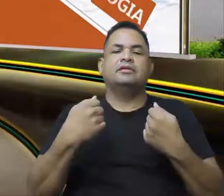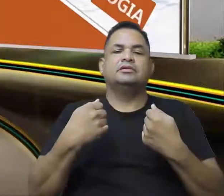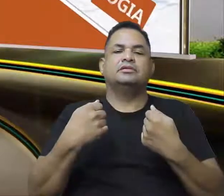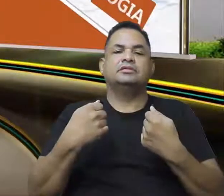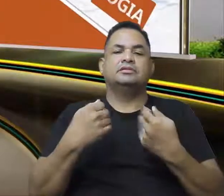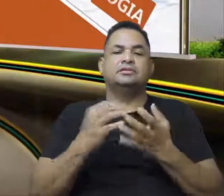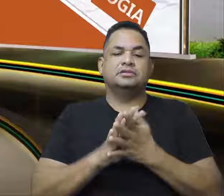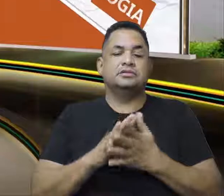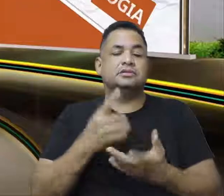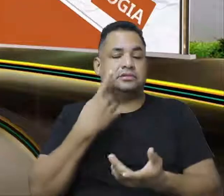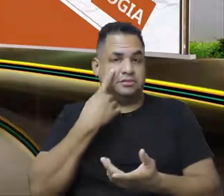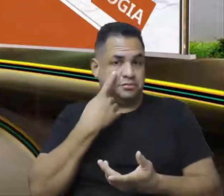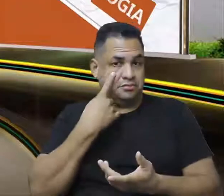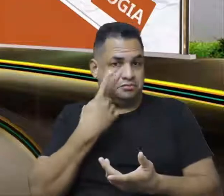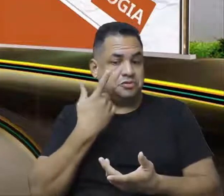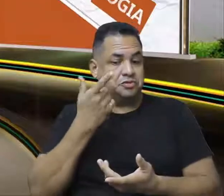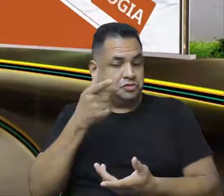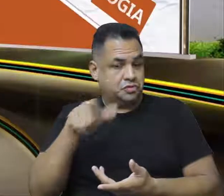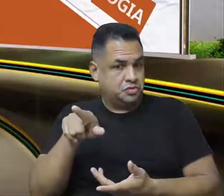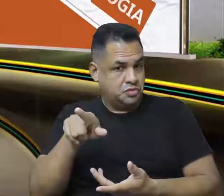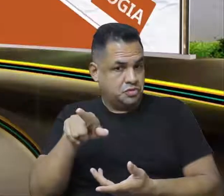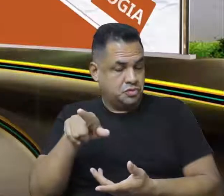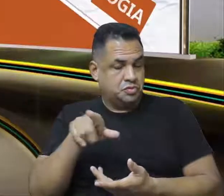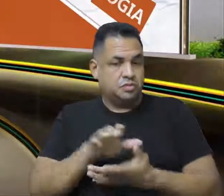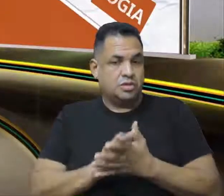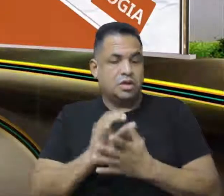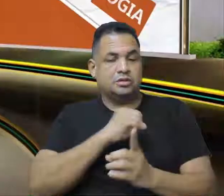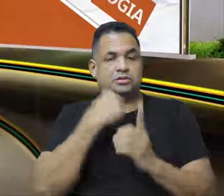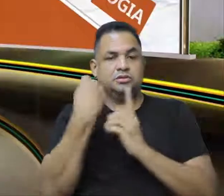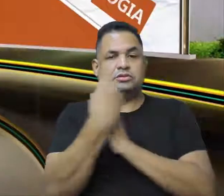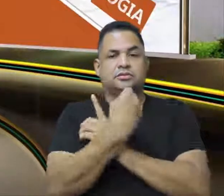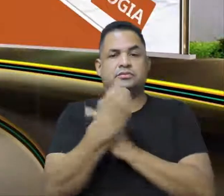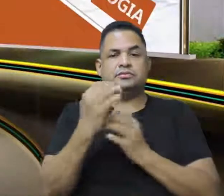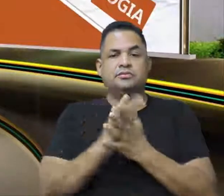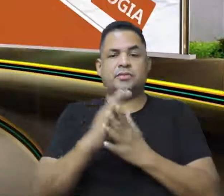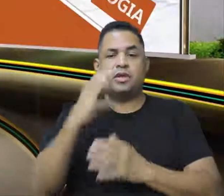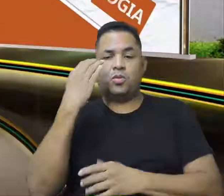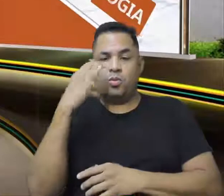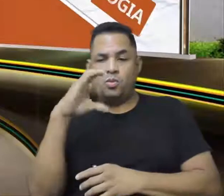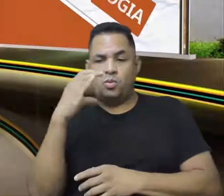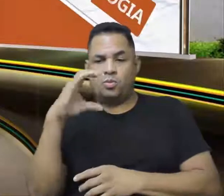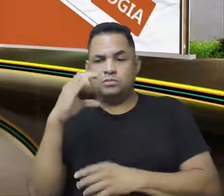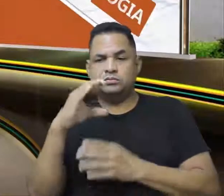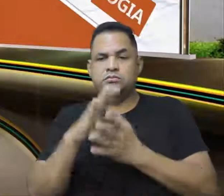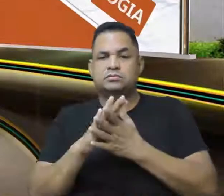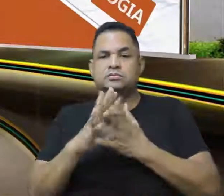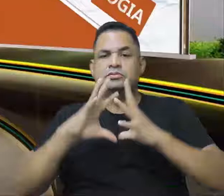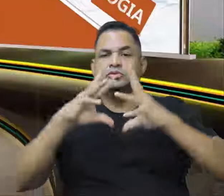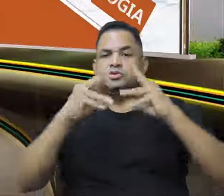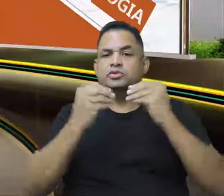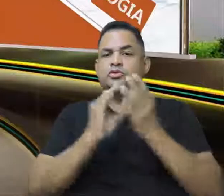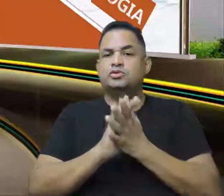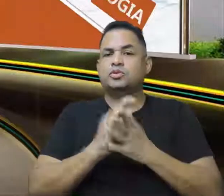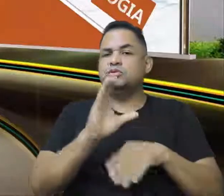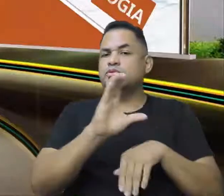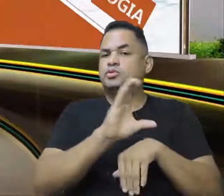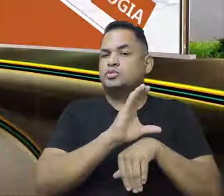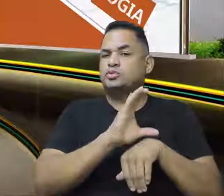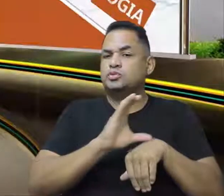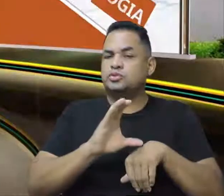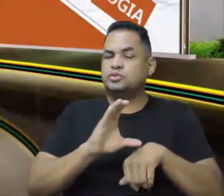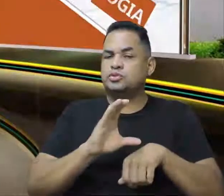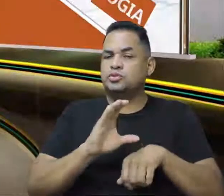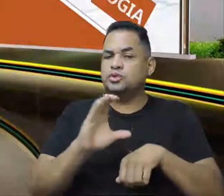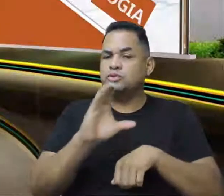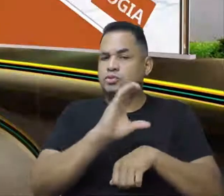a sociologia, tá? Porque a sociologia, ela é uma ciência que está em todos os cursos